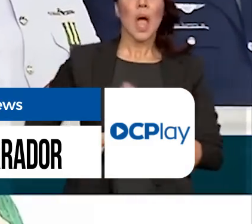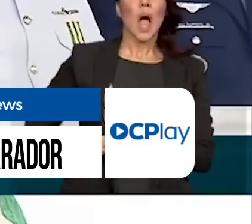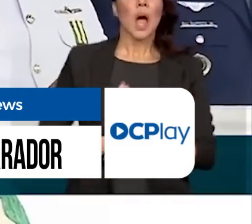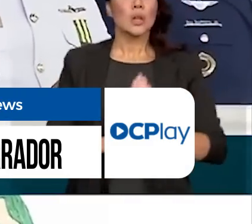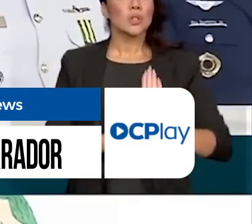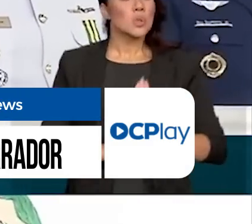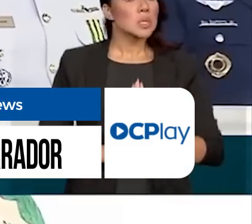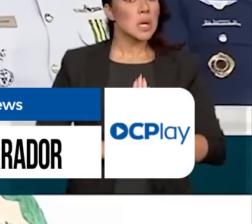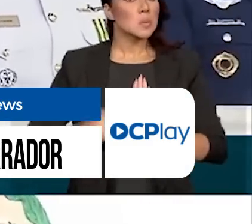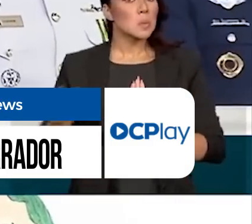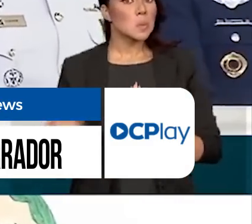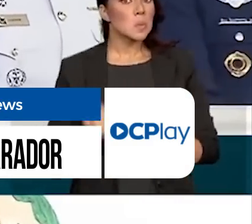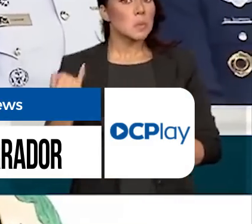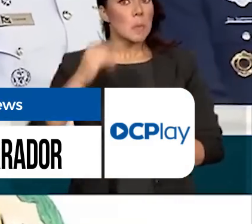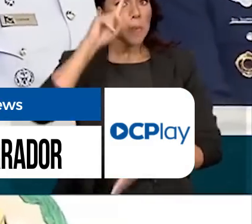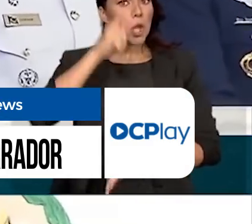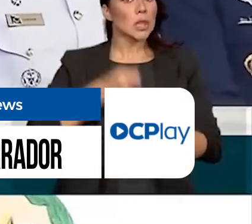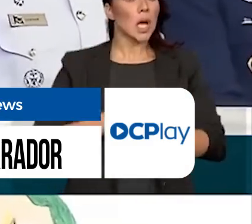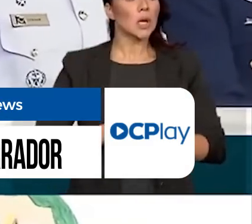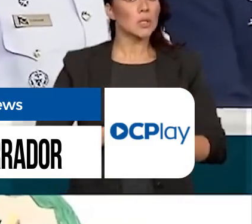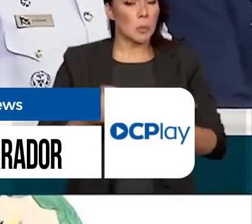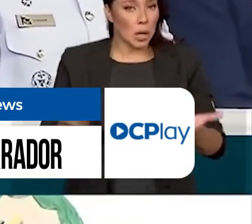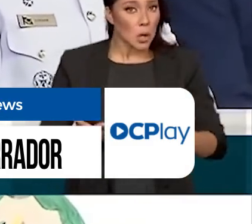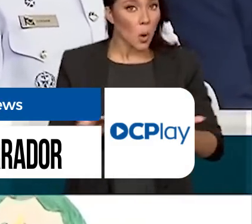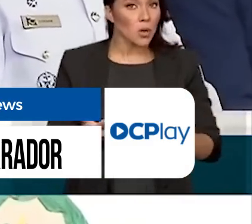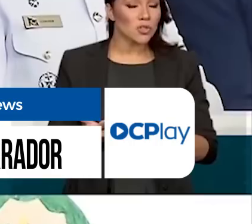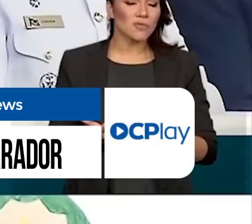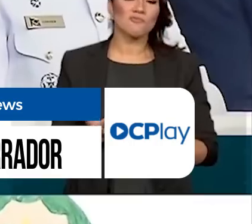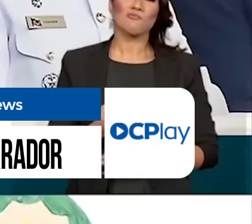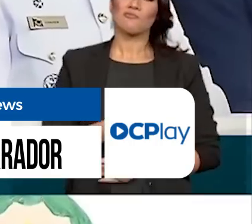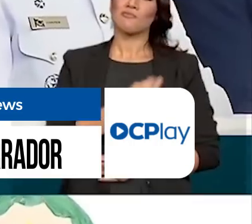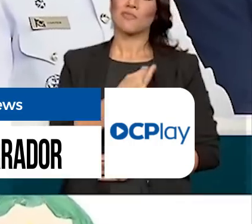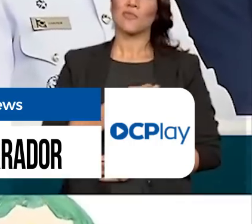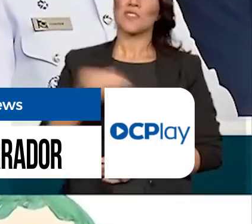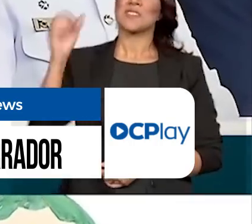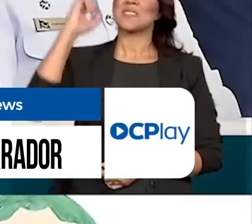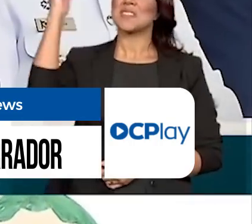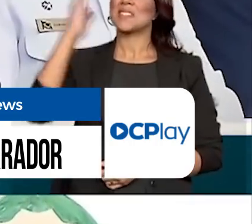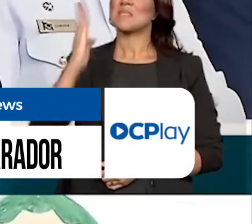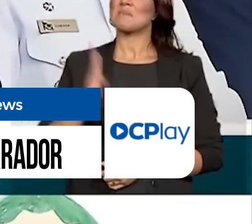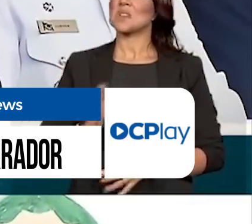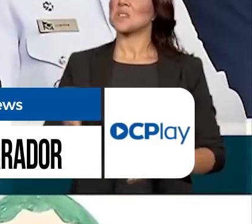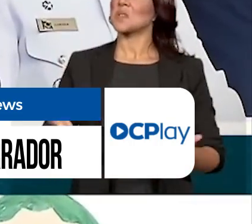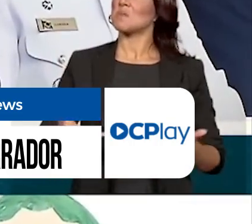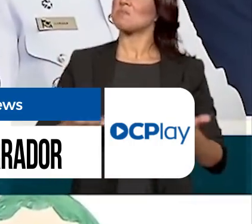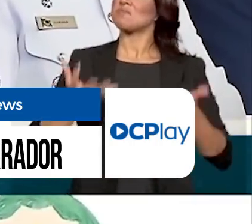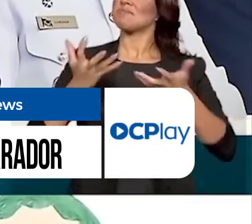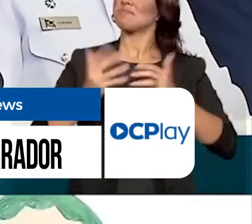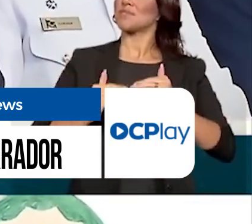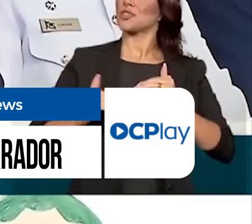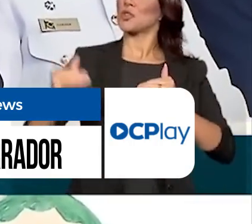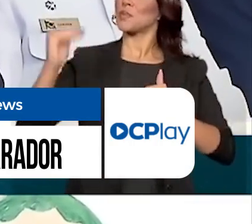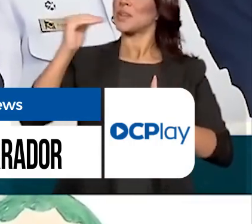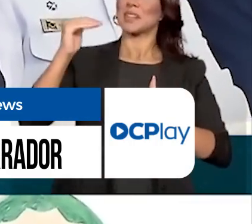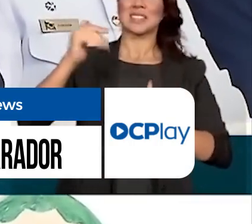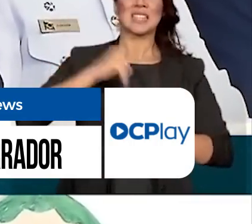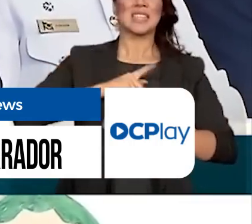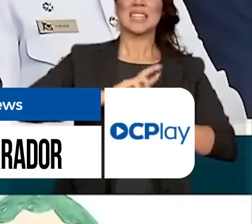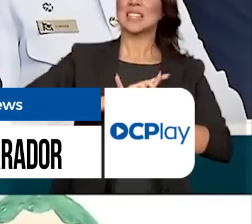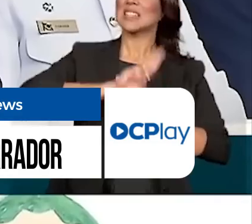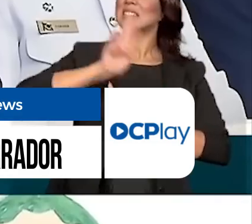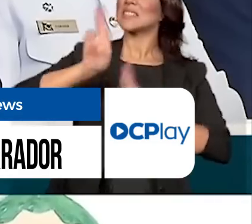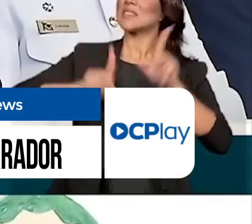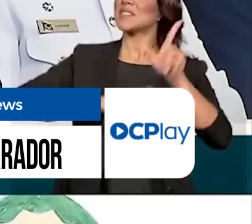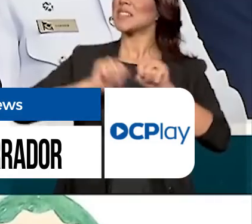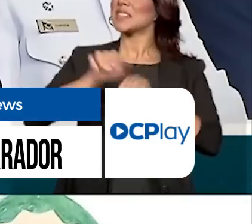contribuindo decisivamente para que hoje possamos viver nesse Brasil pujante e soberano, dotado de vasto